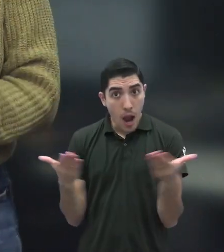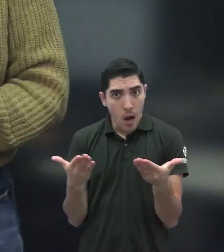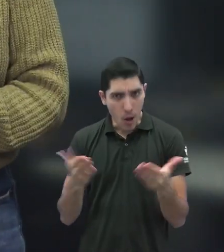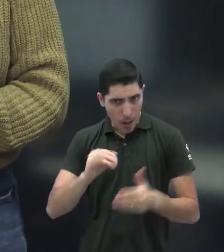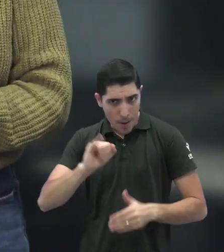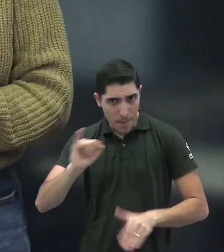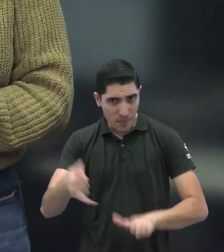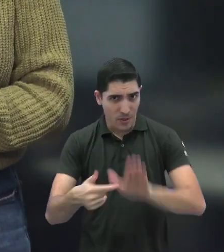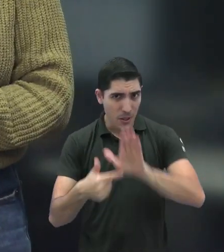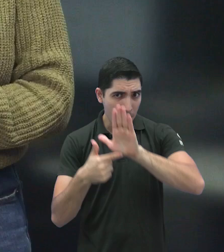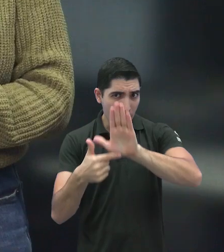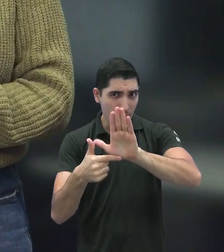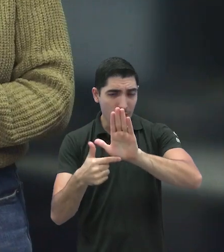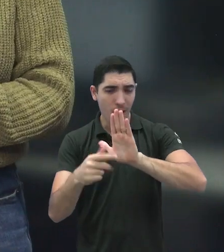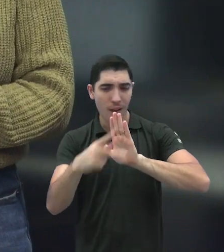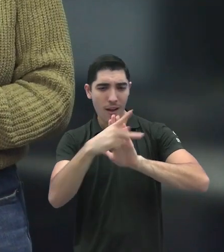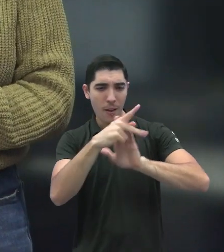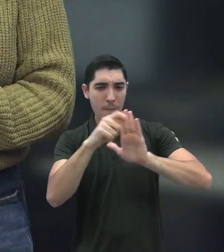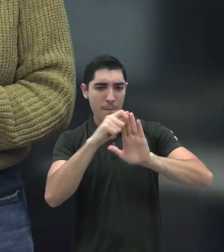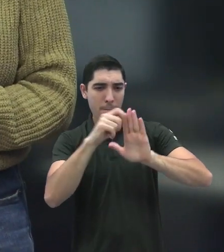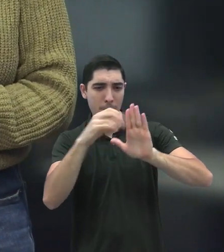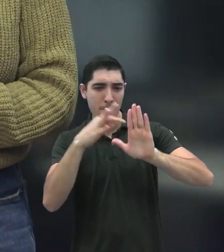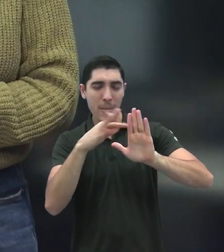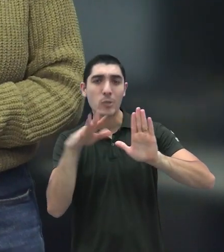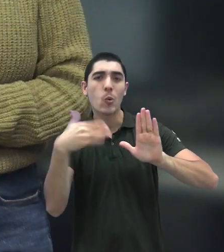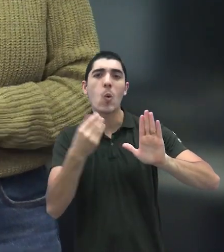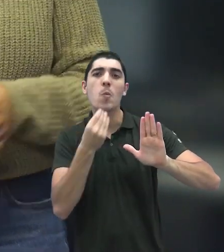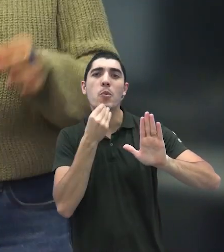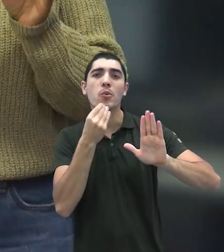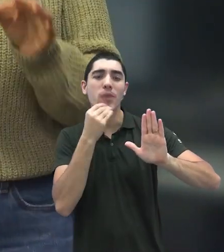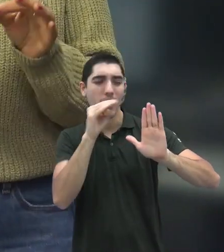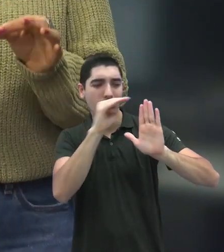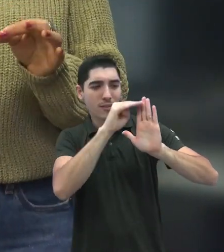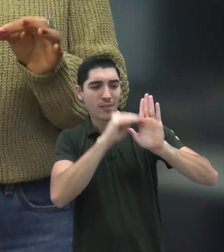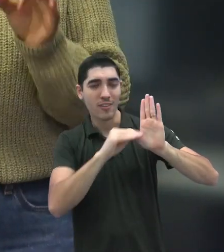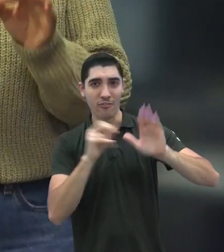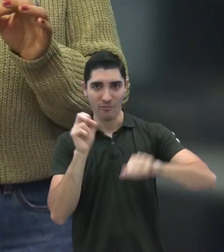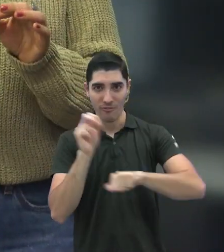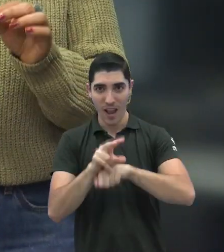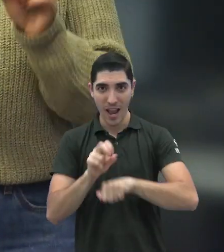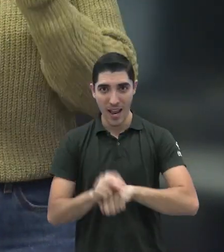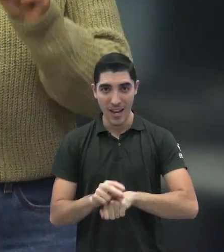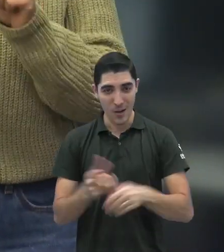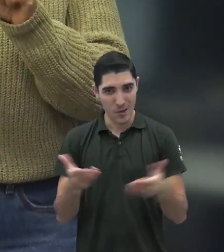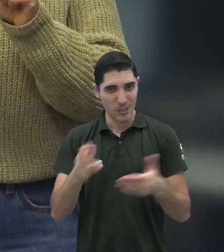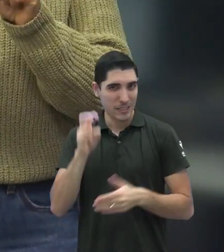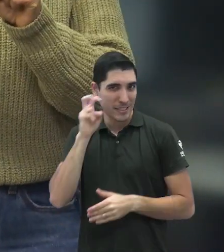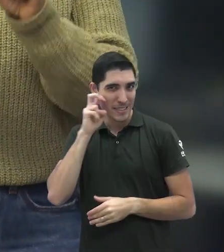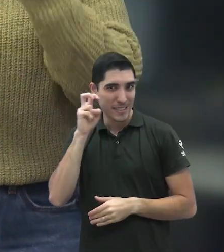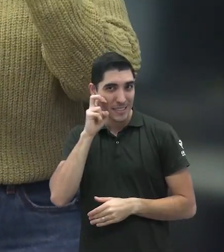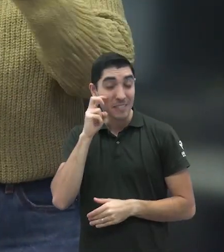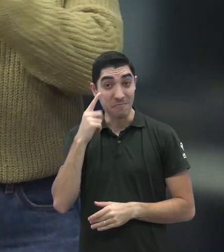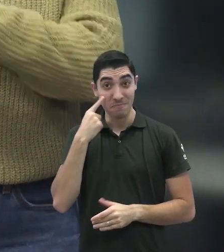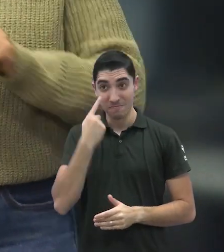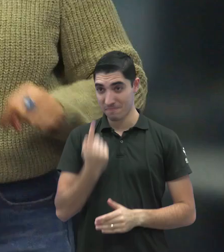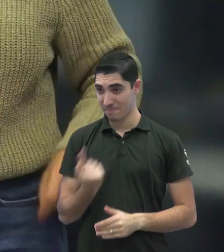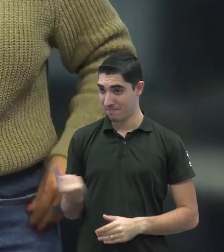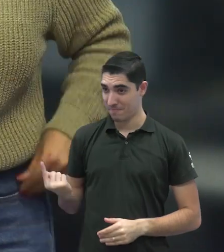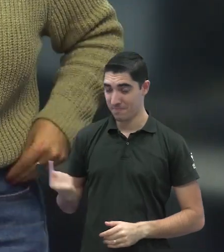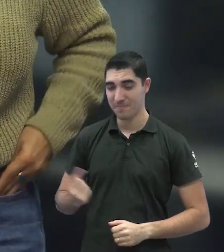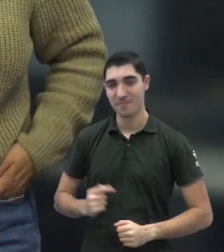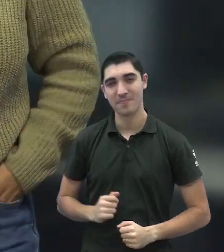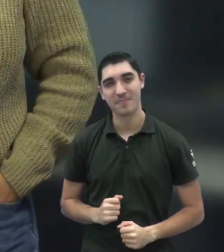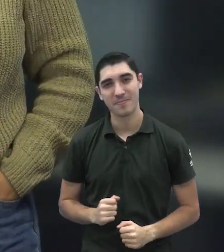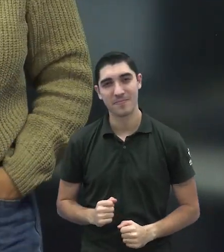aumentar as chances no mercado de trabalho. Então vamos aproveitar para saber quais são as vagas abertas no PAT nesta quinta-feira, hora da